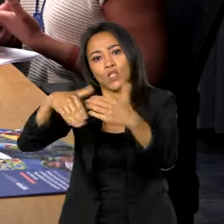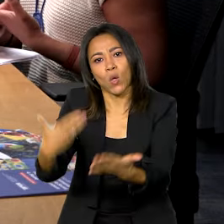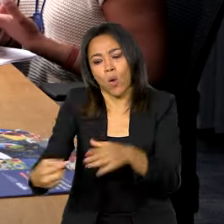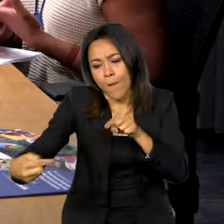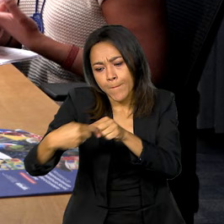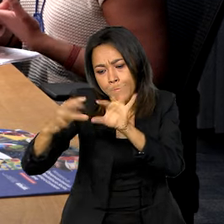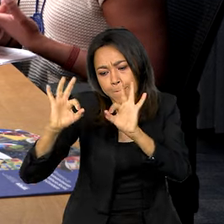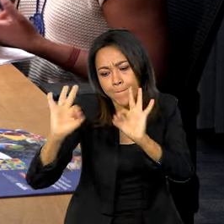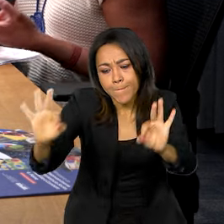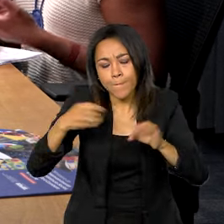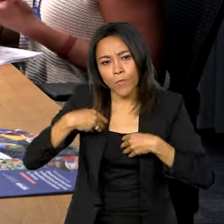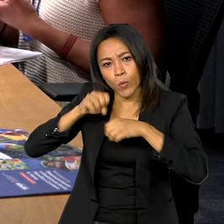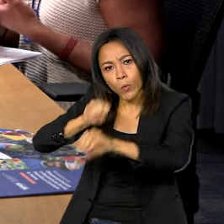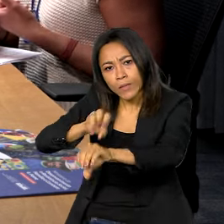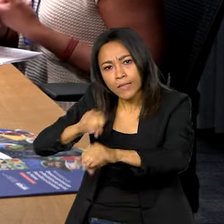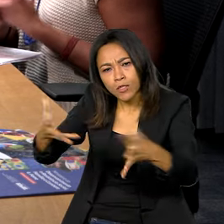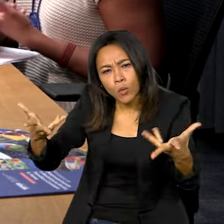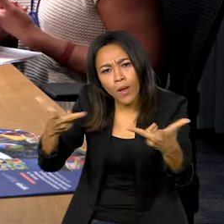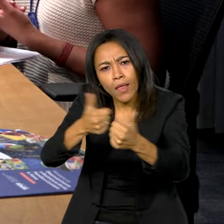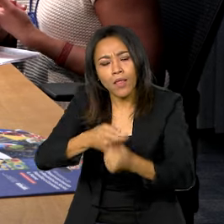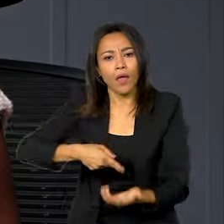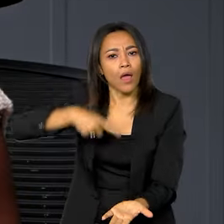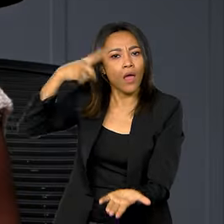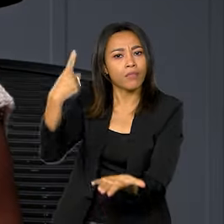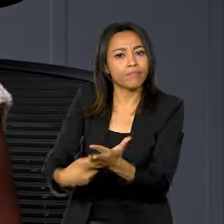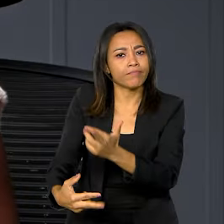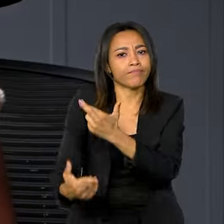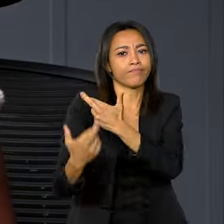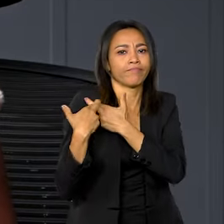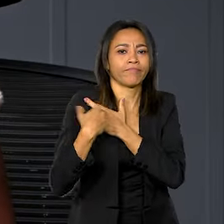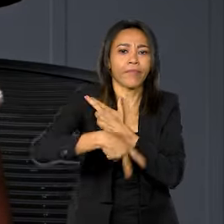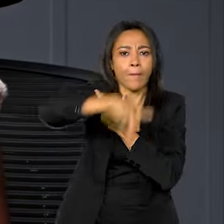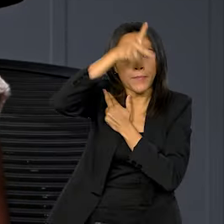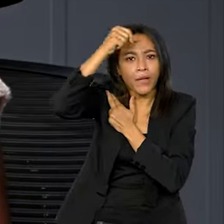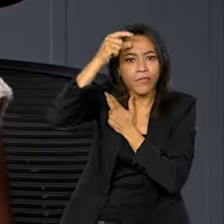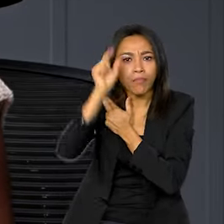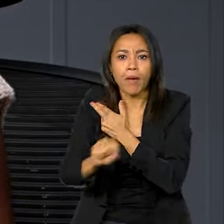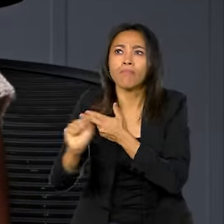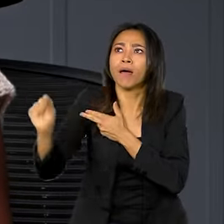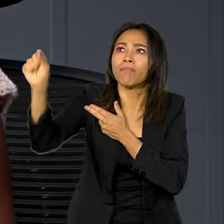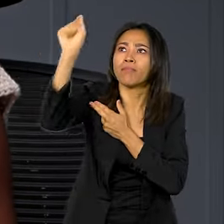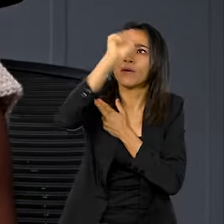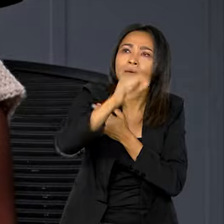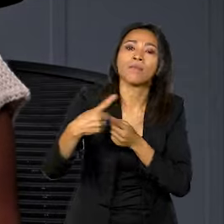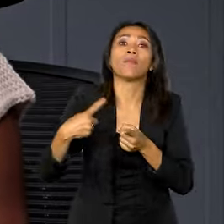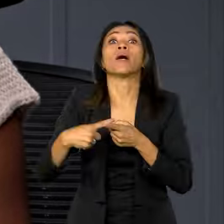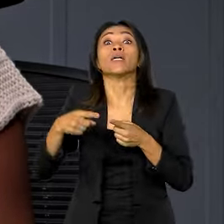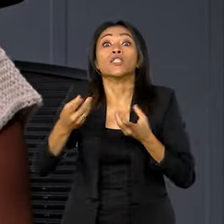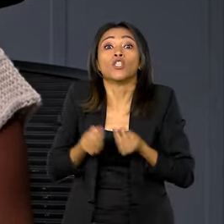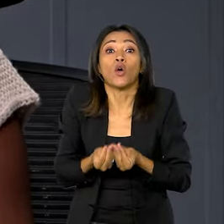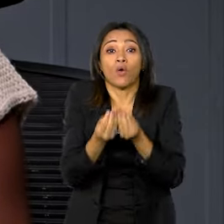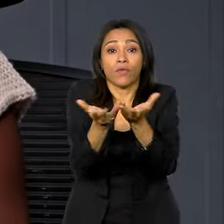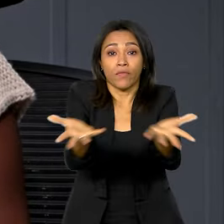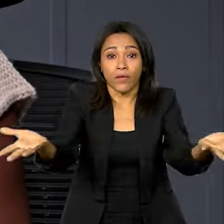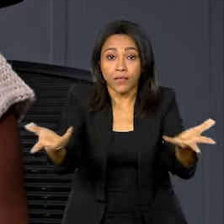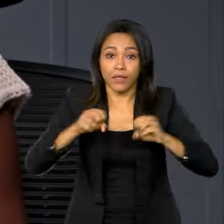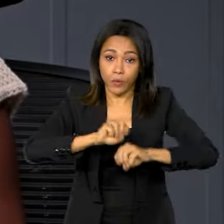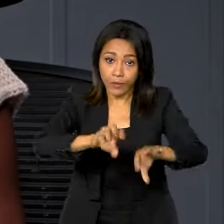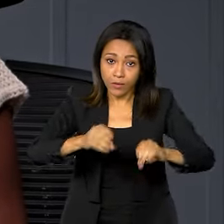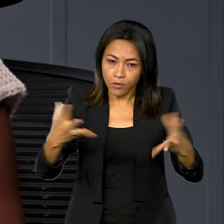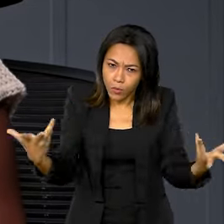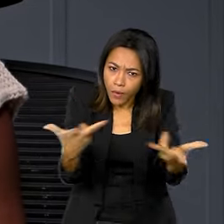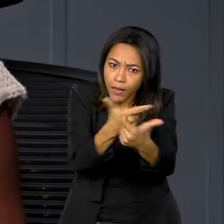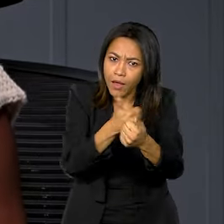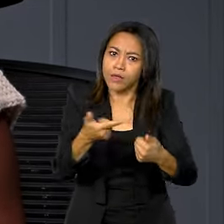receber uma educação de qualidade é obrigação dos prefeitos e prefeitas oferecerem uma educação de qualidade para